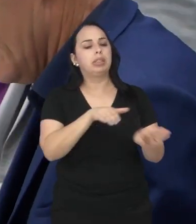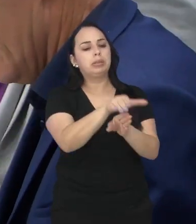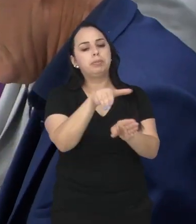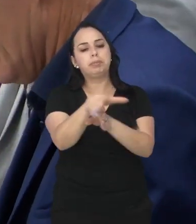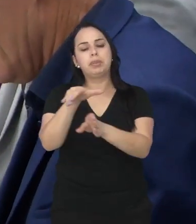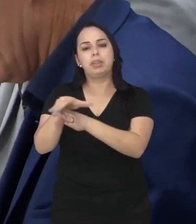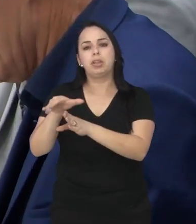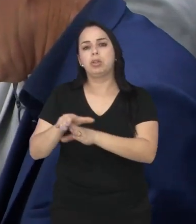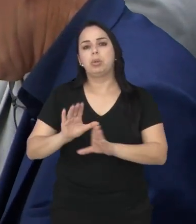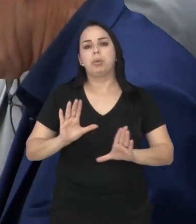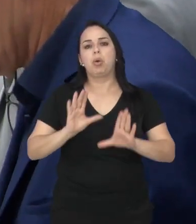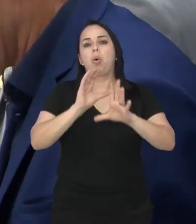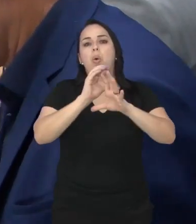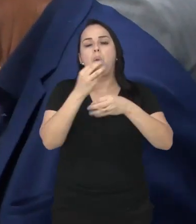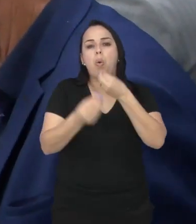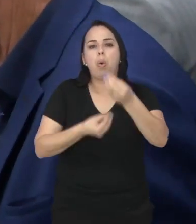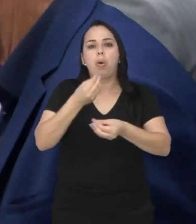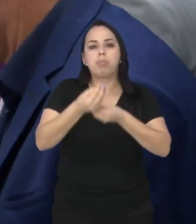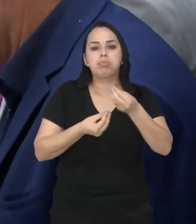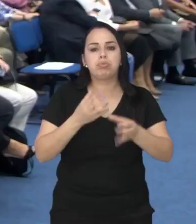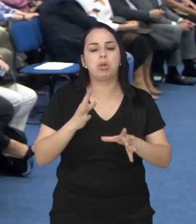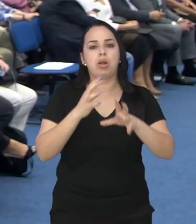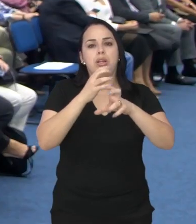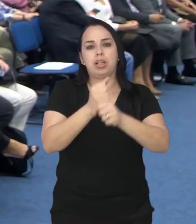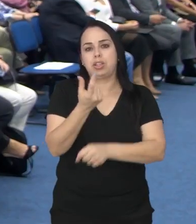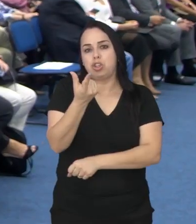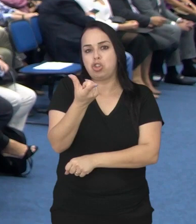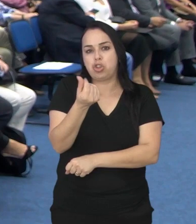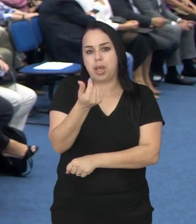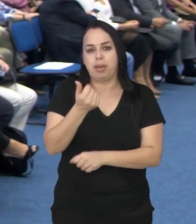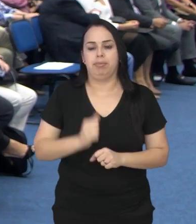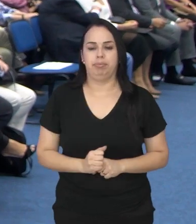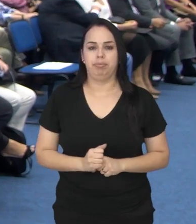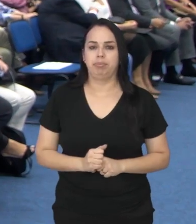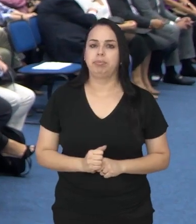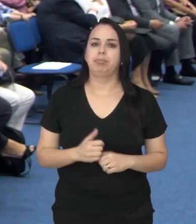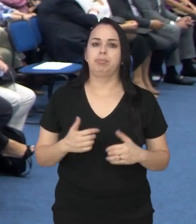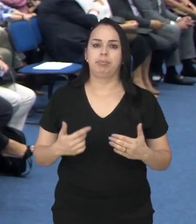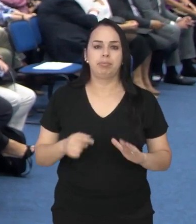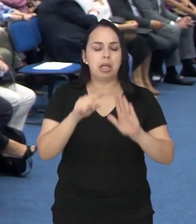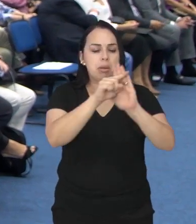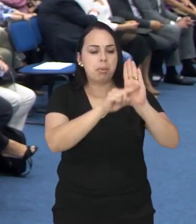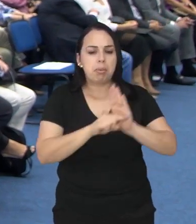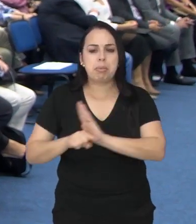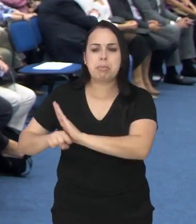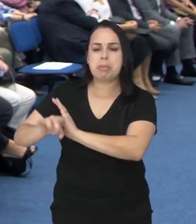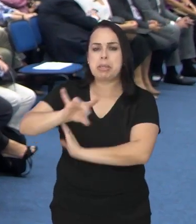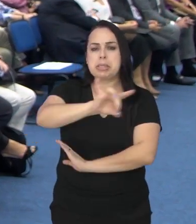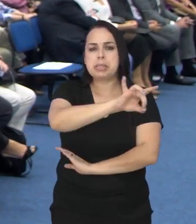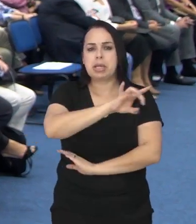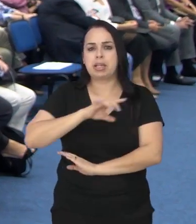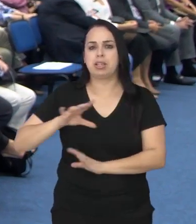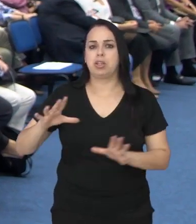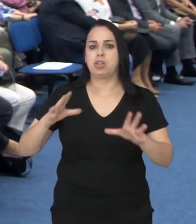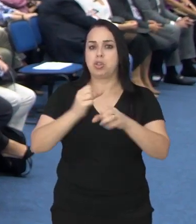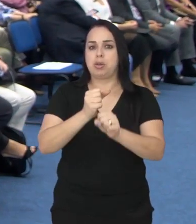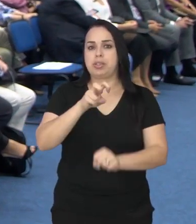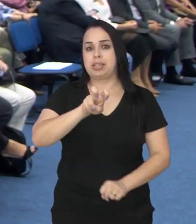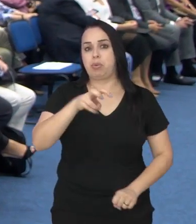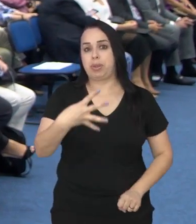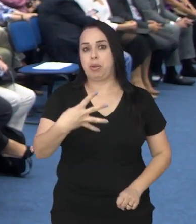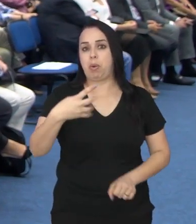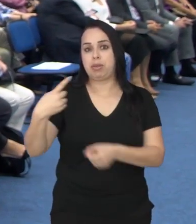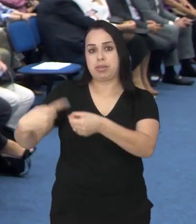os gestores sobre a prestação de contas. Um grande levantamento sobre a situação de cada um dos